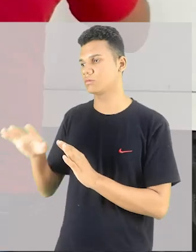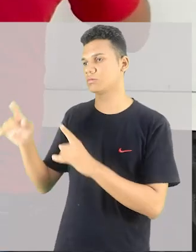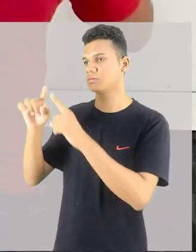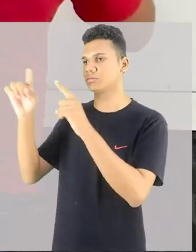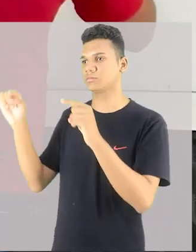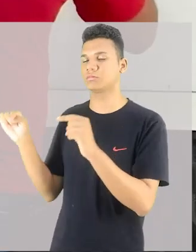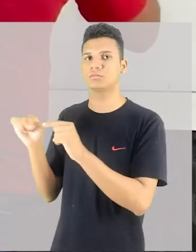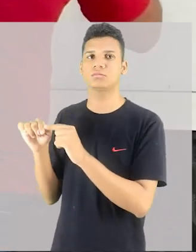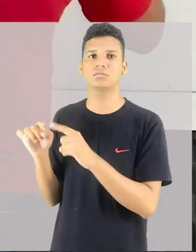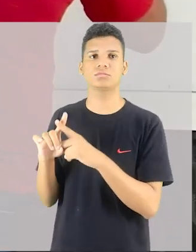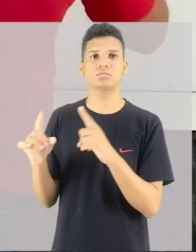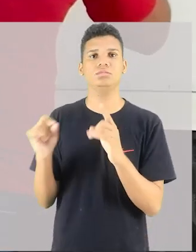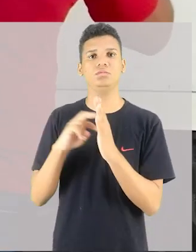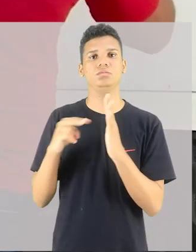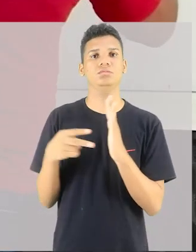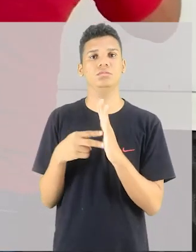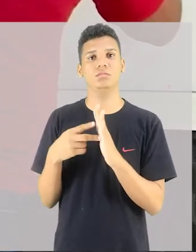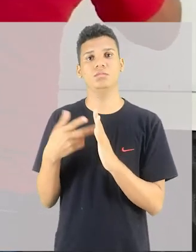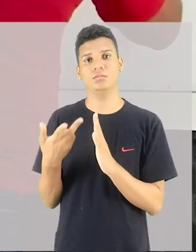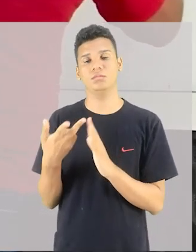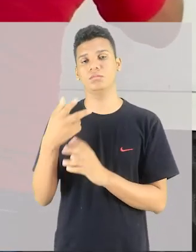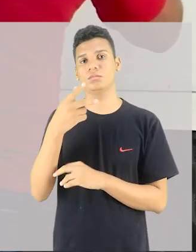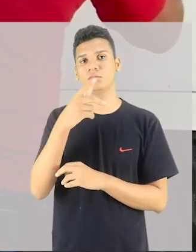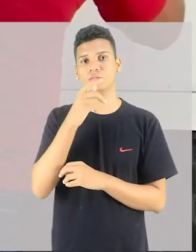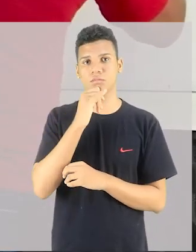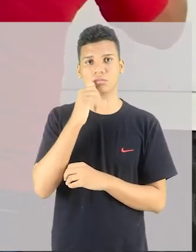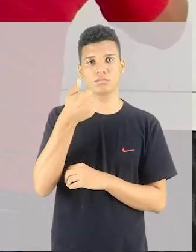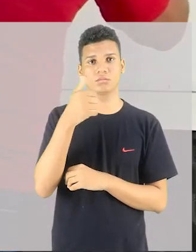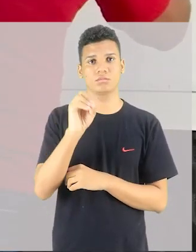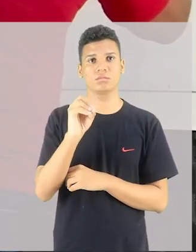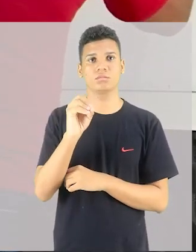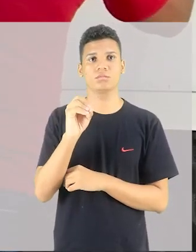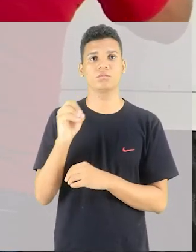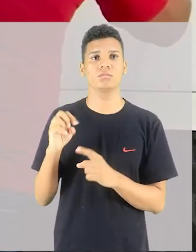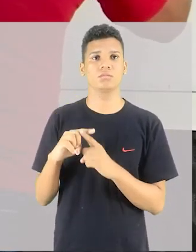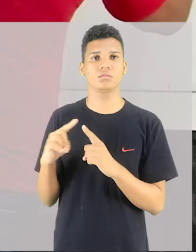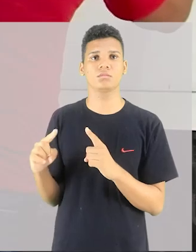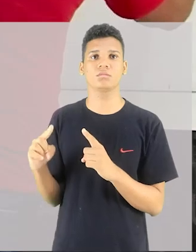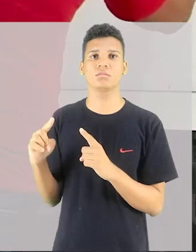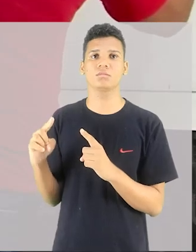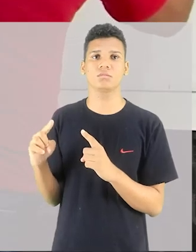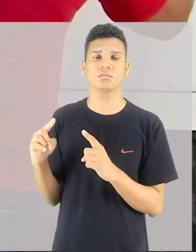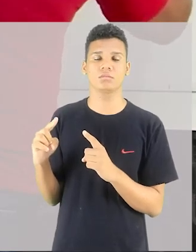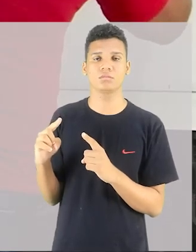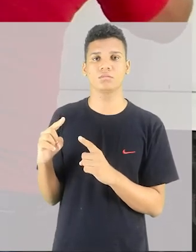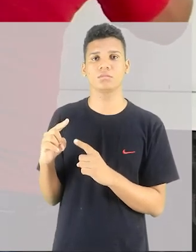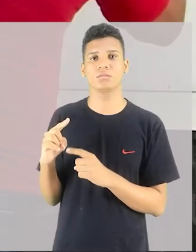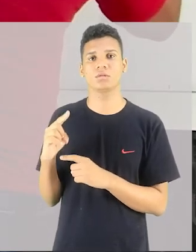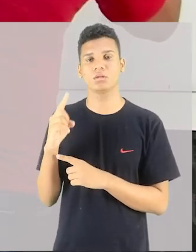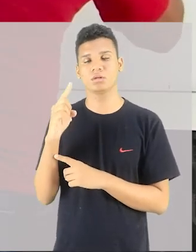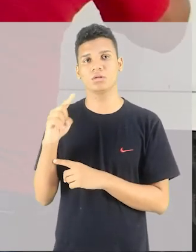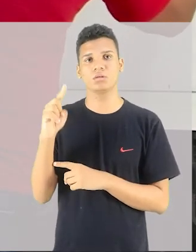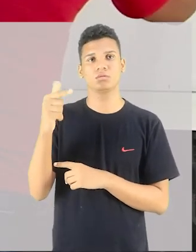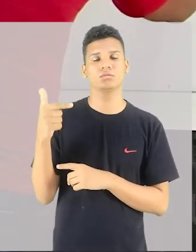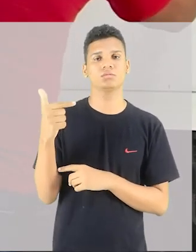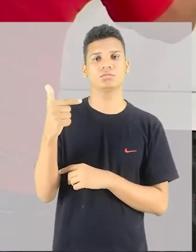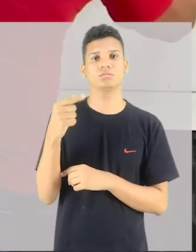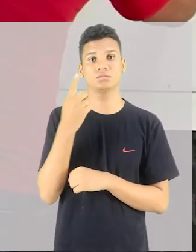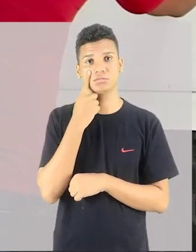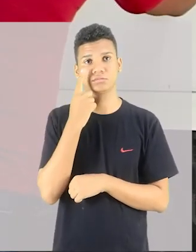quadrado vai ser igual a 10 √2 elevado